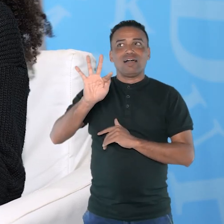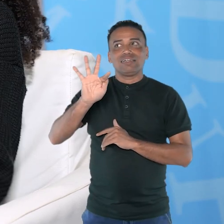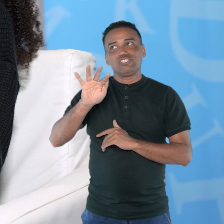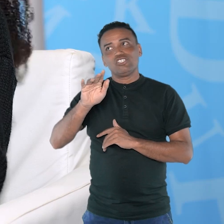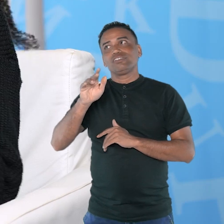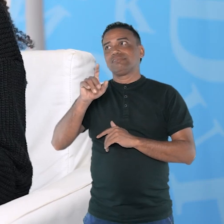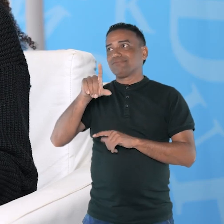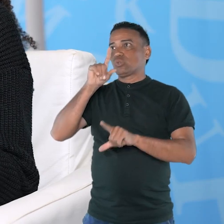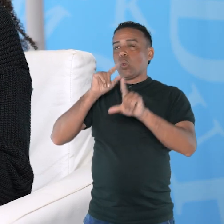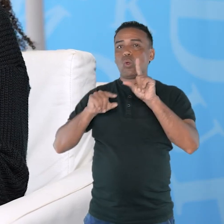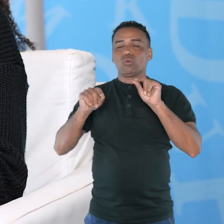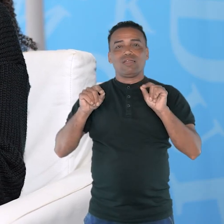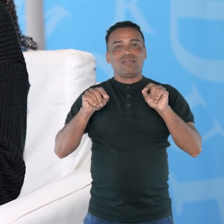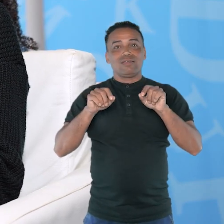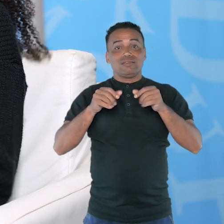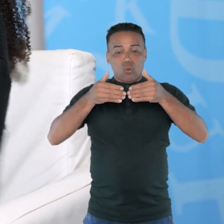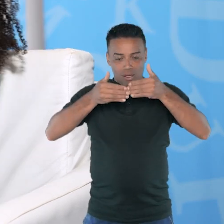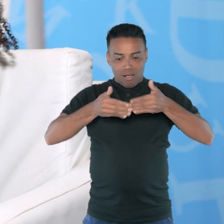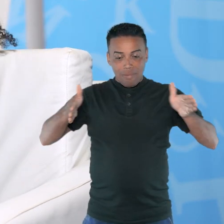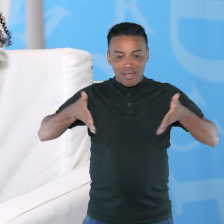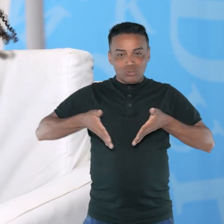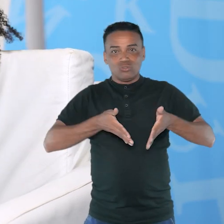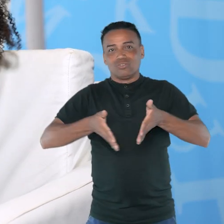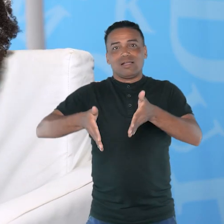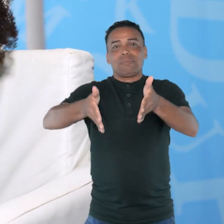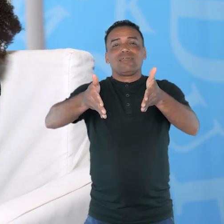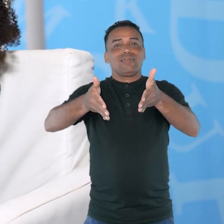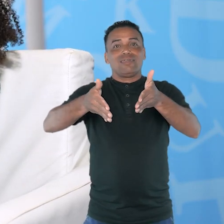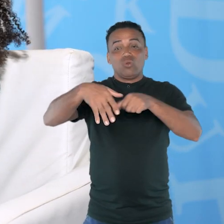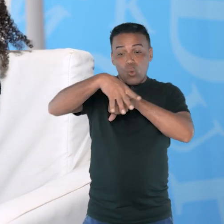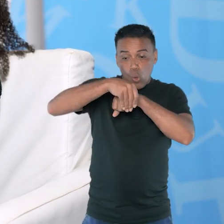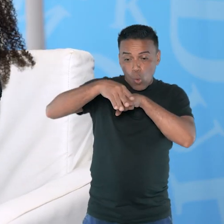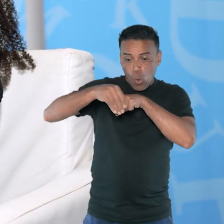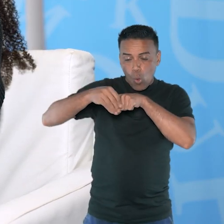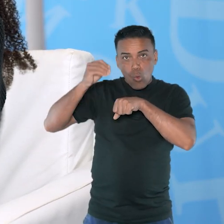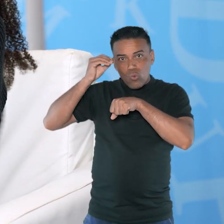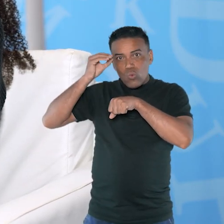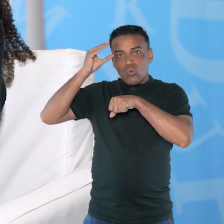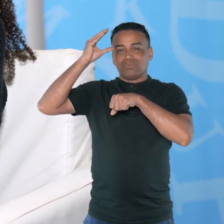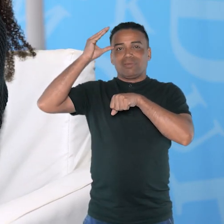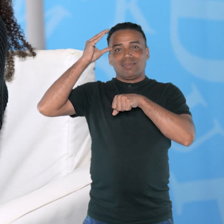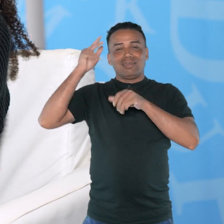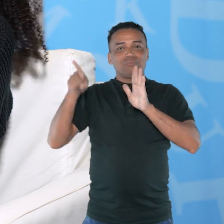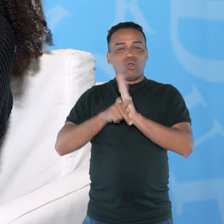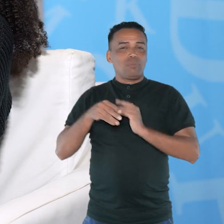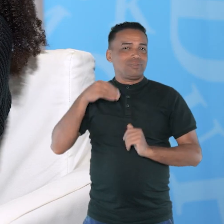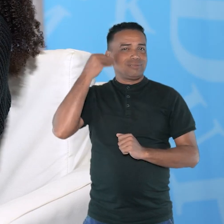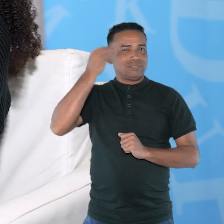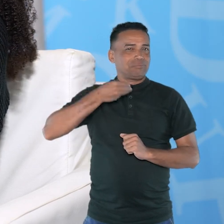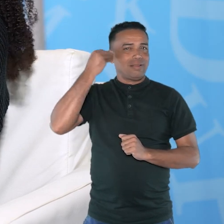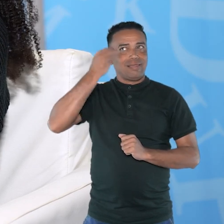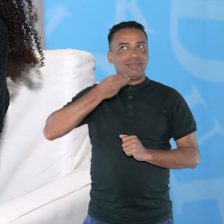no sentido dos meus caminhos que foram abertos a partir do conhecimento, sem dúvidas, das experiências que eu tive